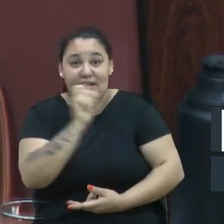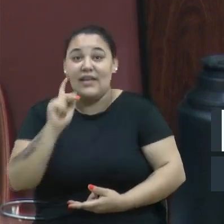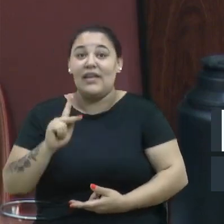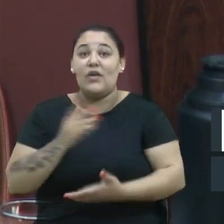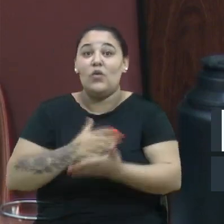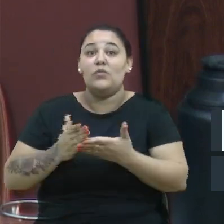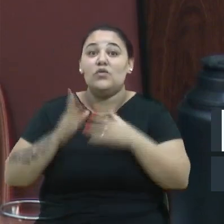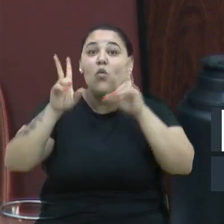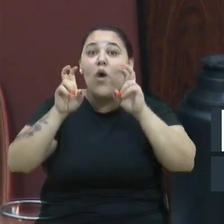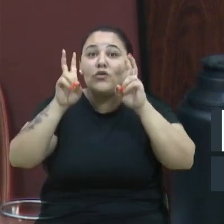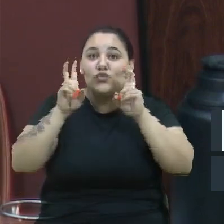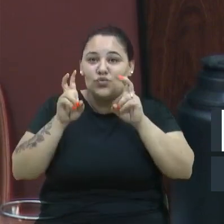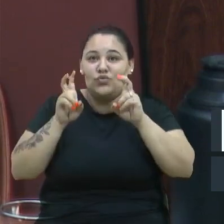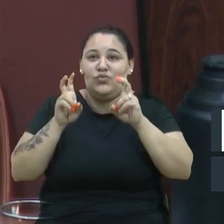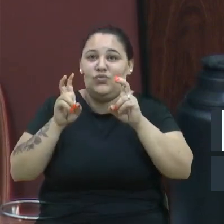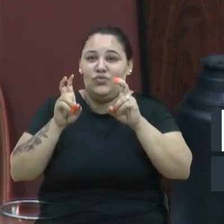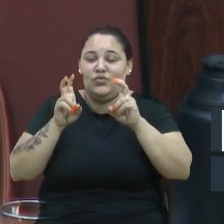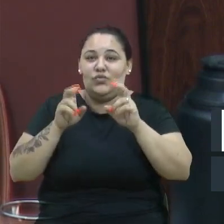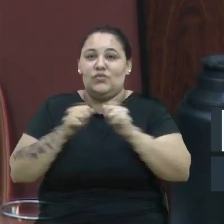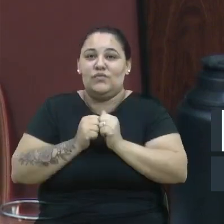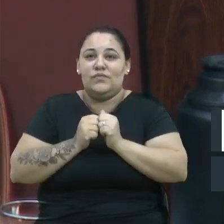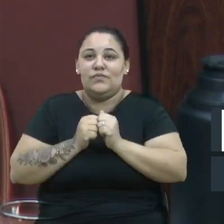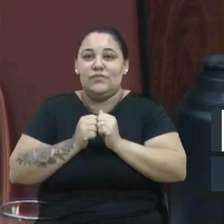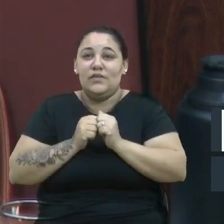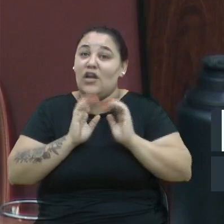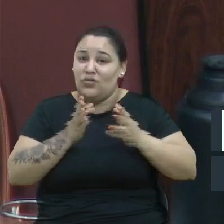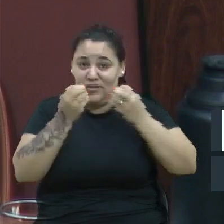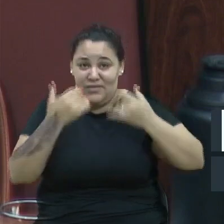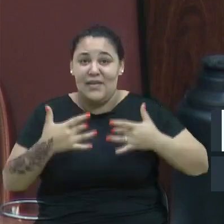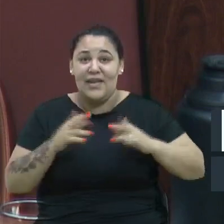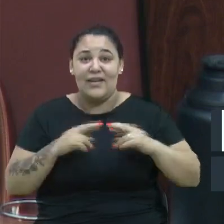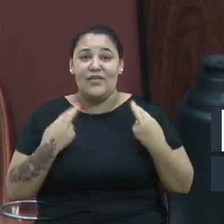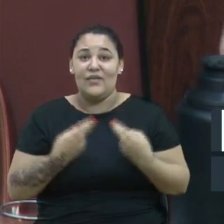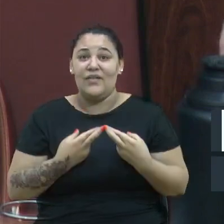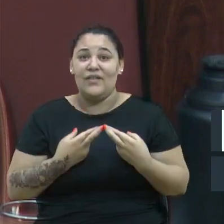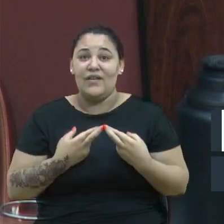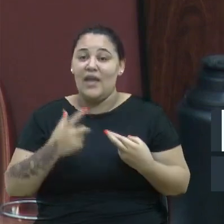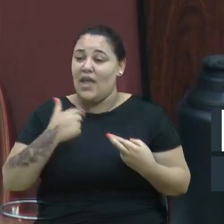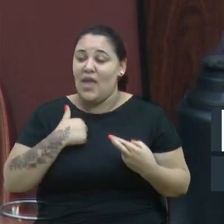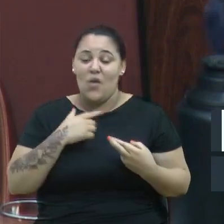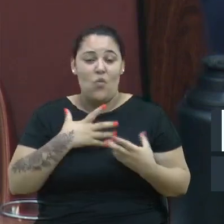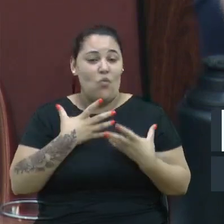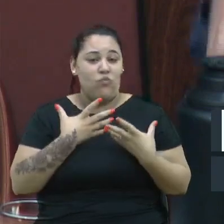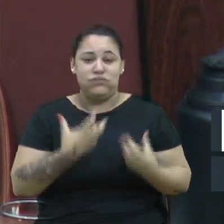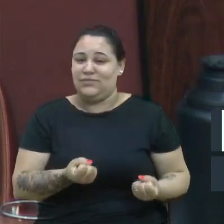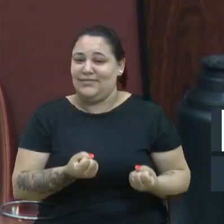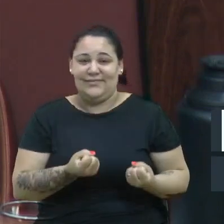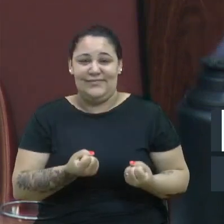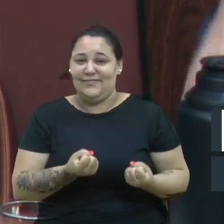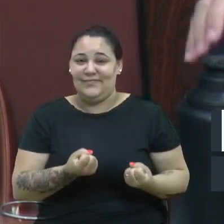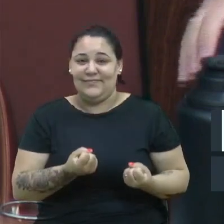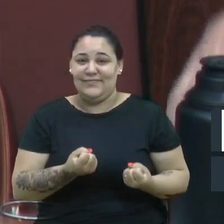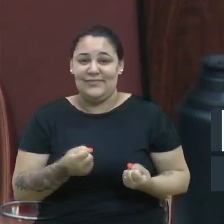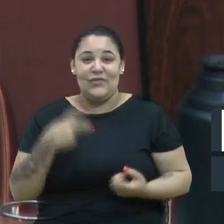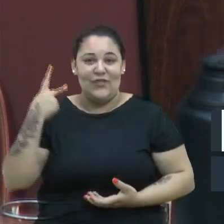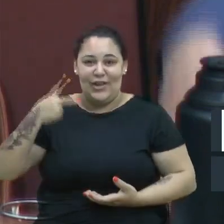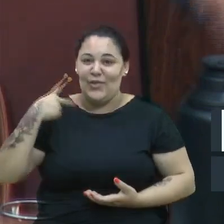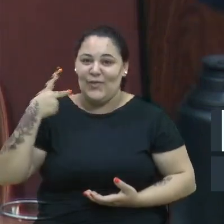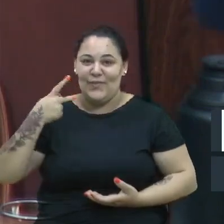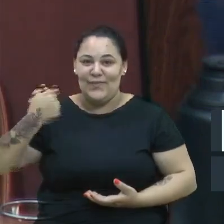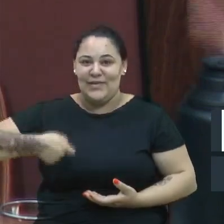esse debate. Eu já disse isso nessa sessão. Eu acho inadmissível um vereador ter que cobrar